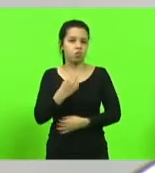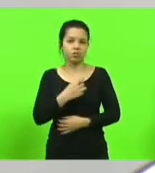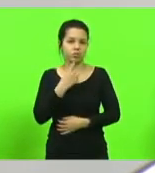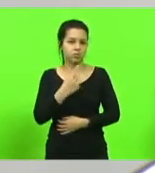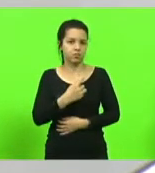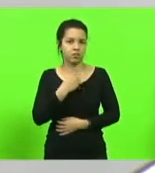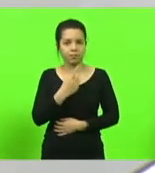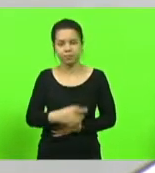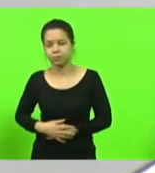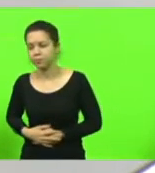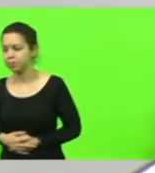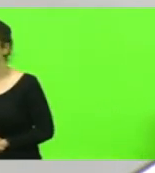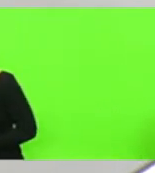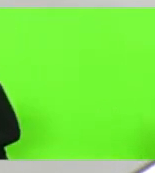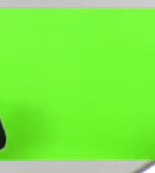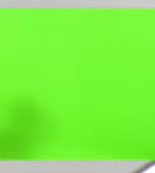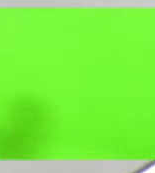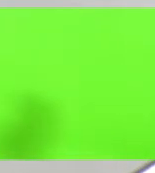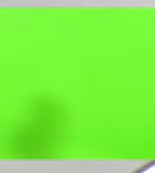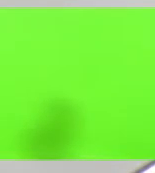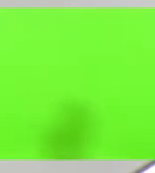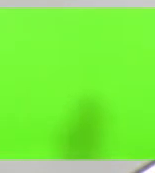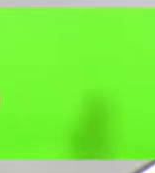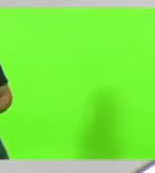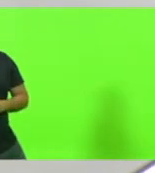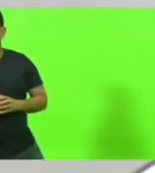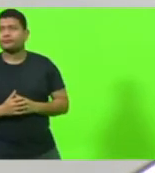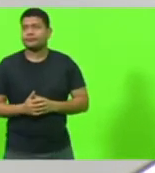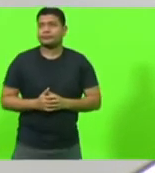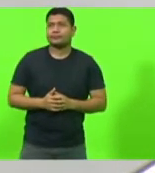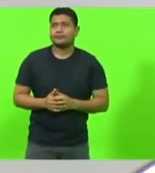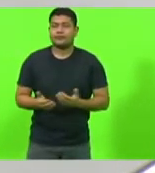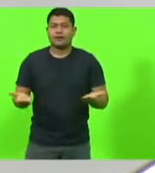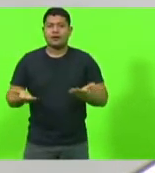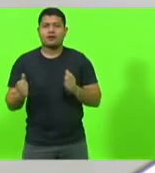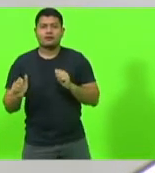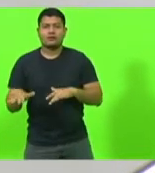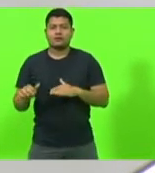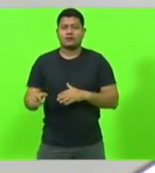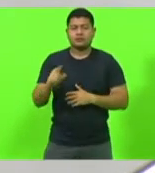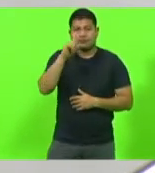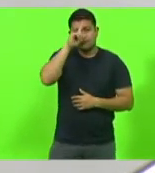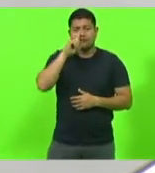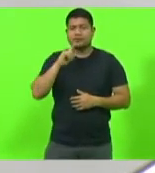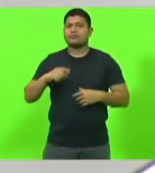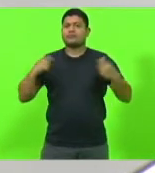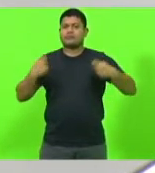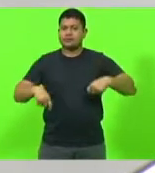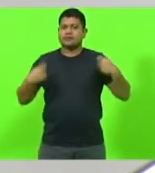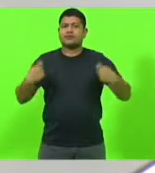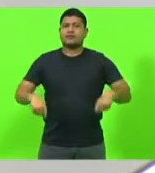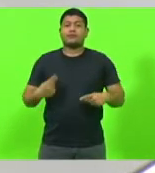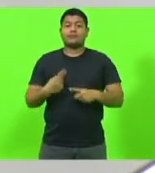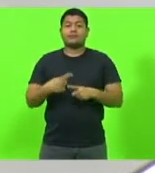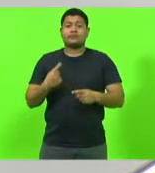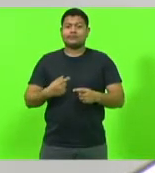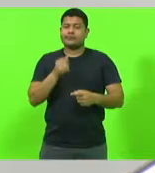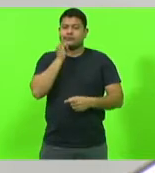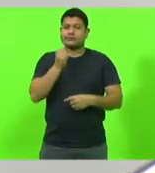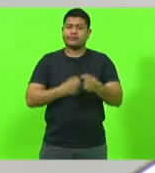Este Setembro Amarelo é ainda mais necessário. Se no ano passado estávamos no auge da